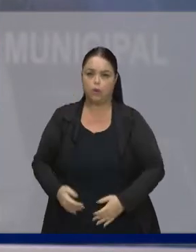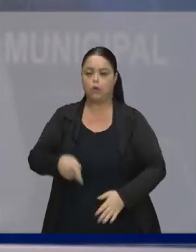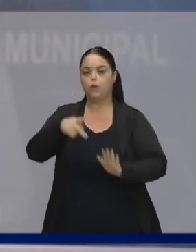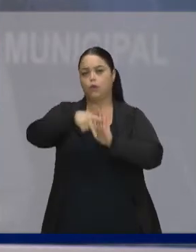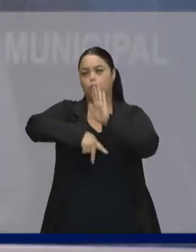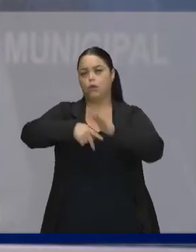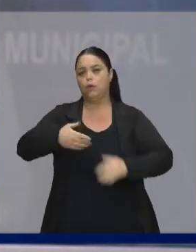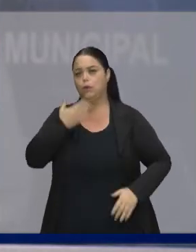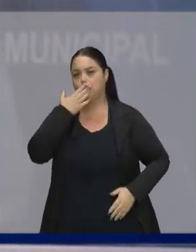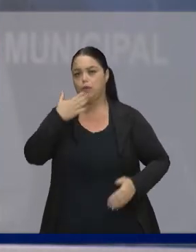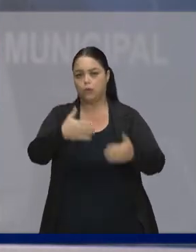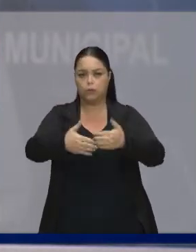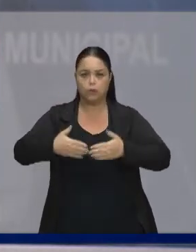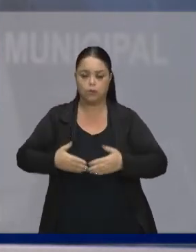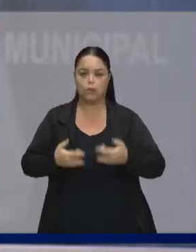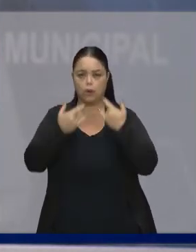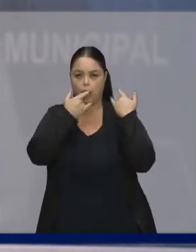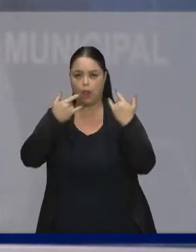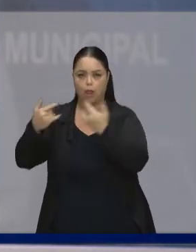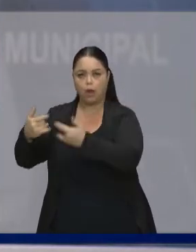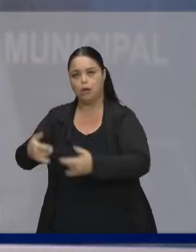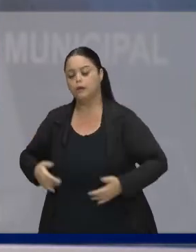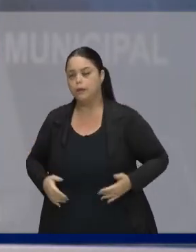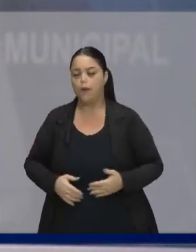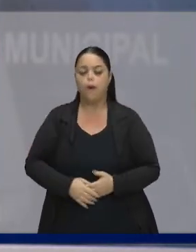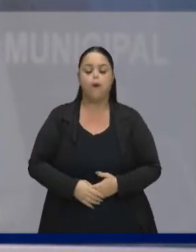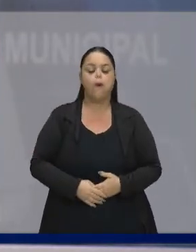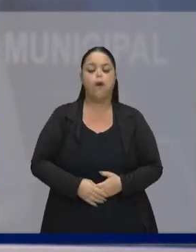pedir licença aqui para tirar a máscara.